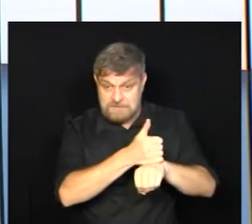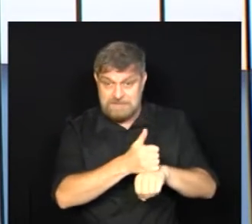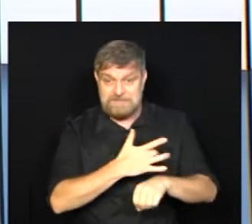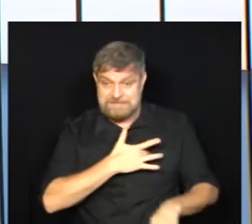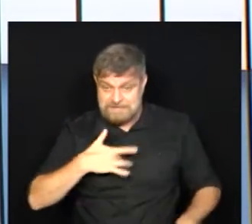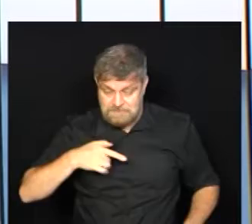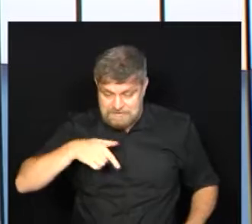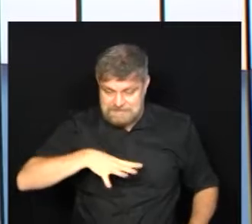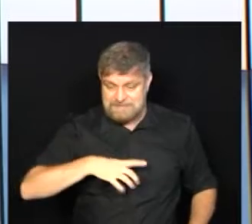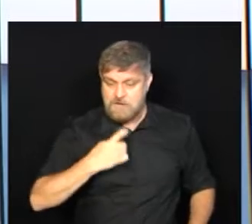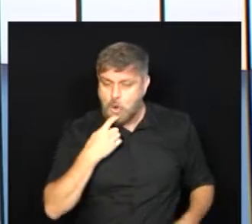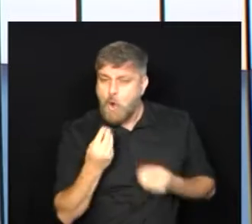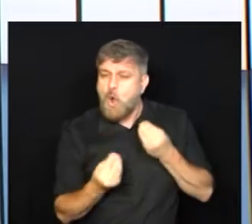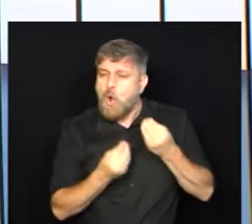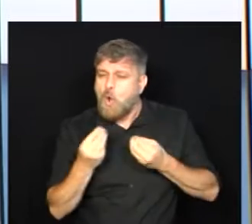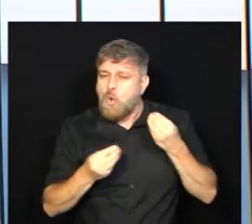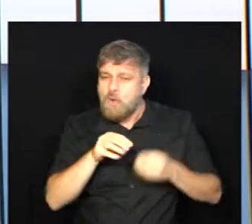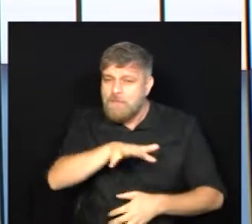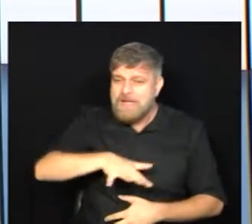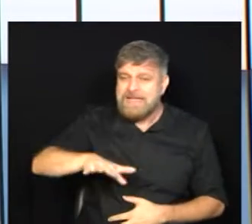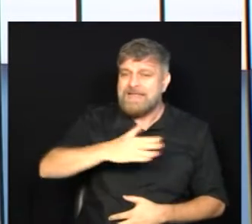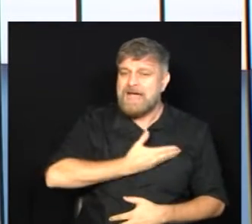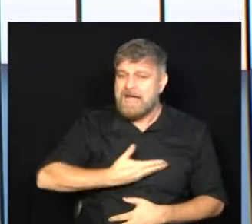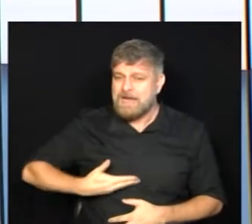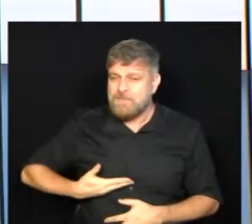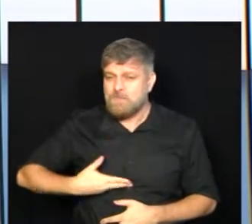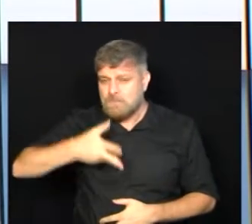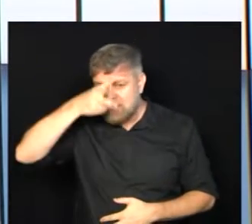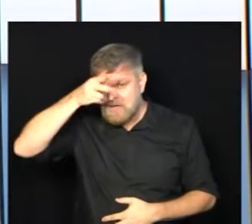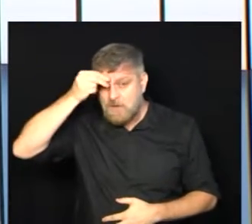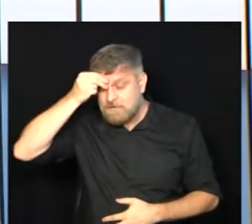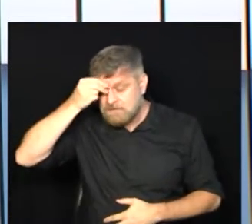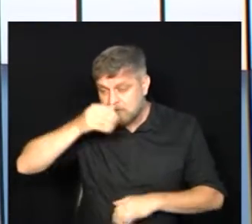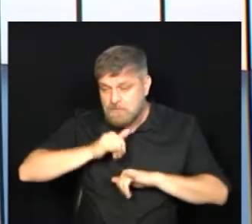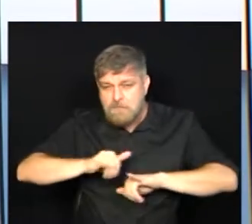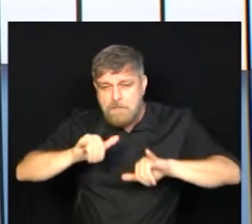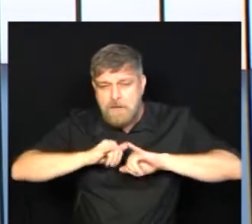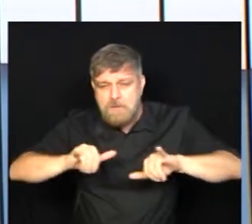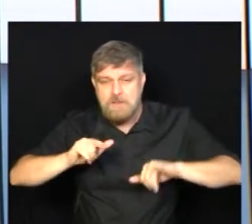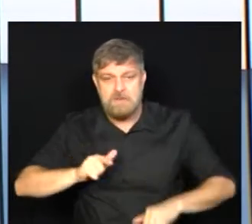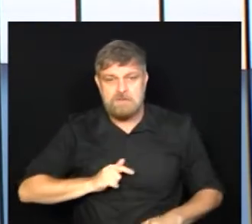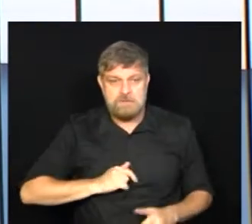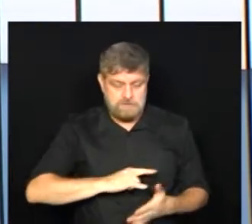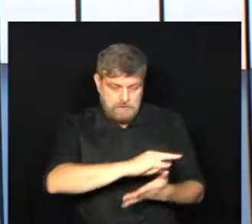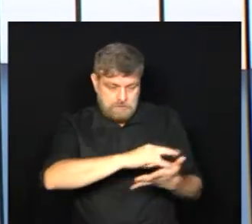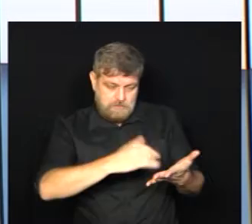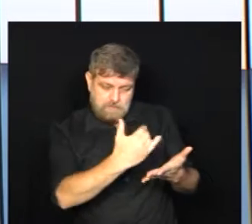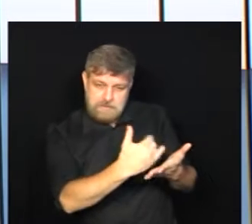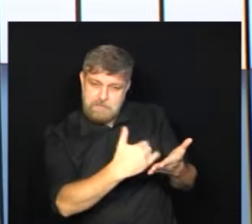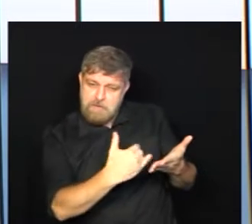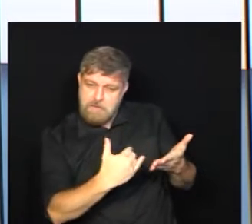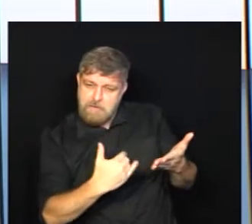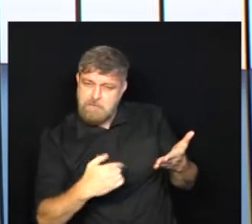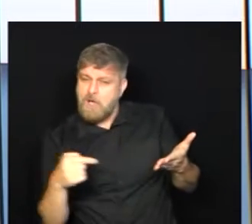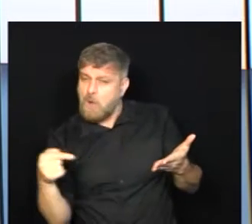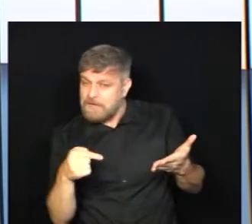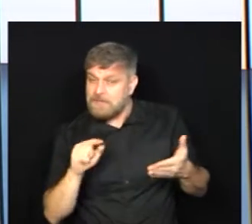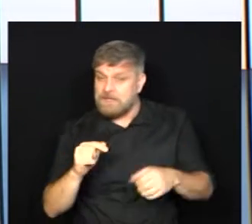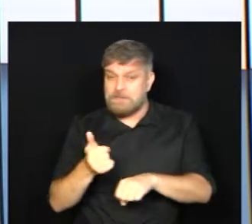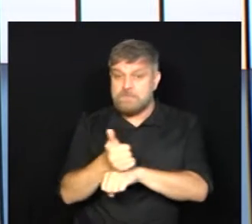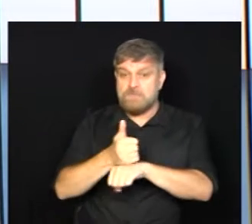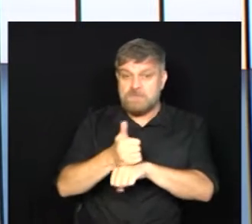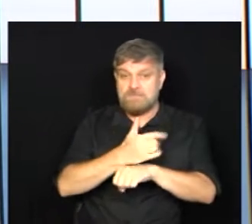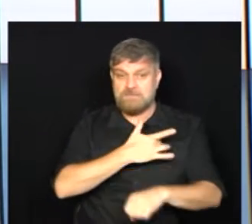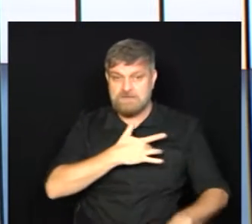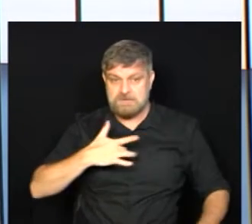vai ser a vacinação na rede municipal. Olha, de acordo com a nota emitida pela prefeitura, os profissionais de